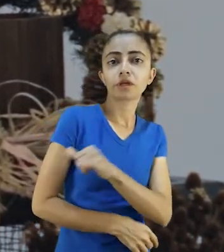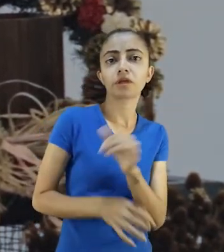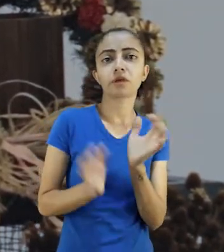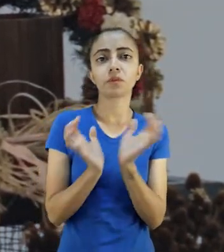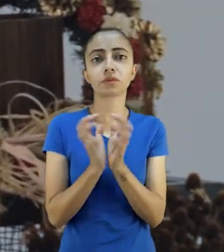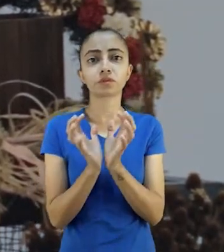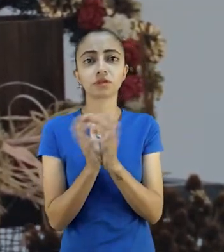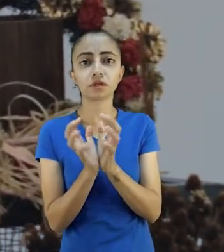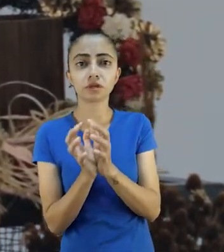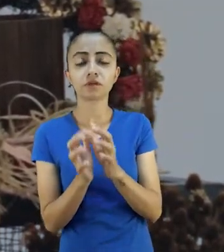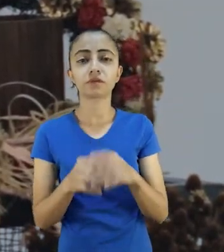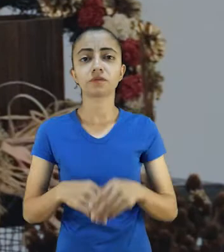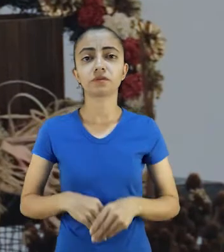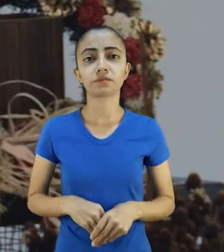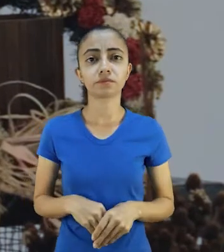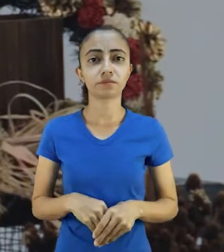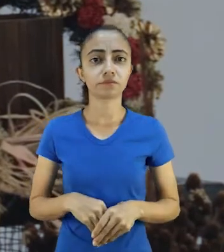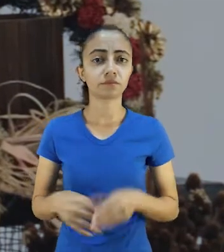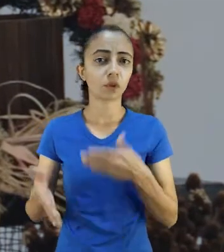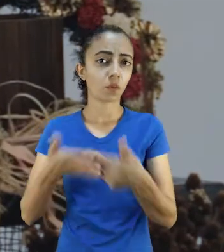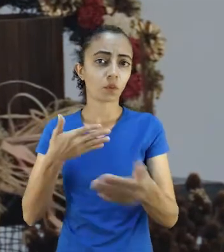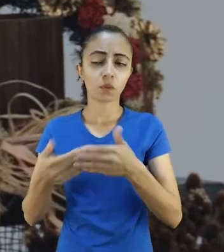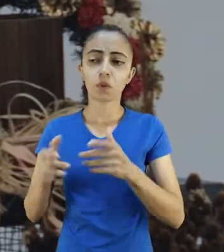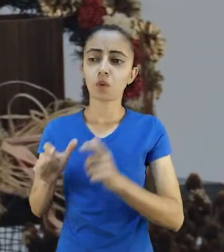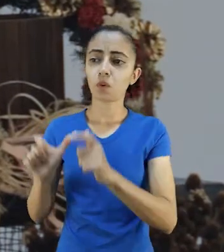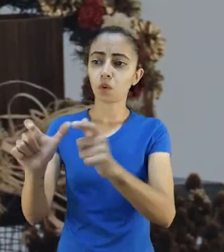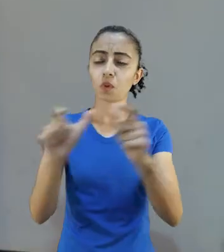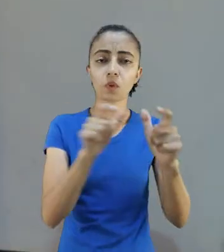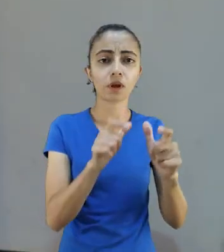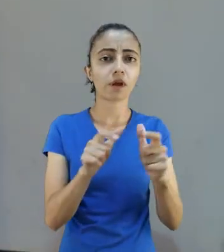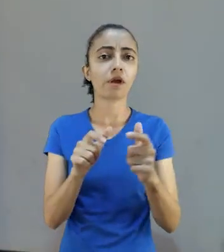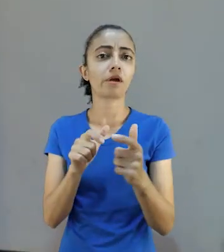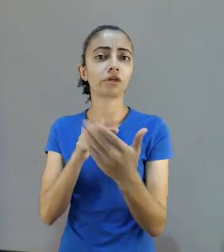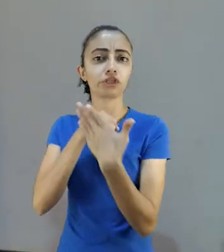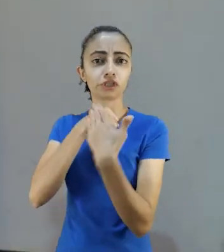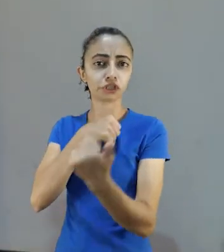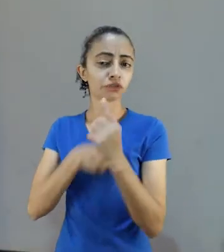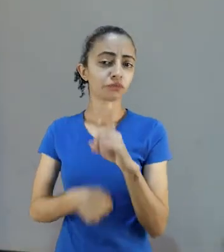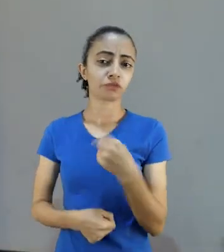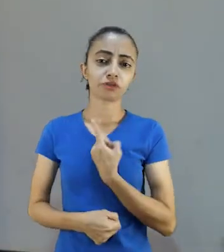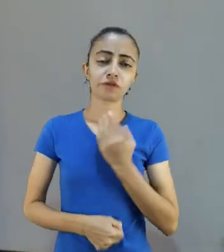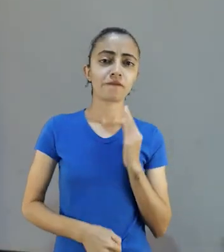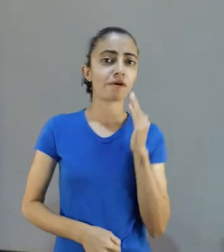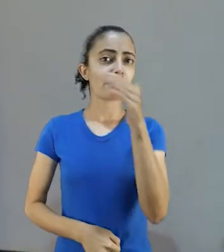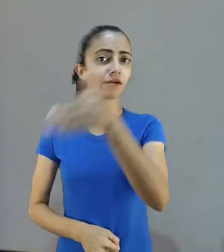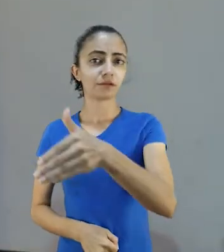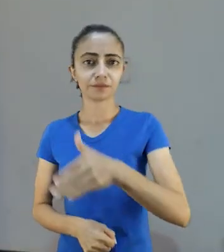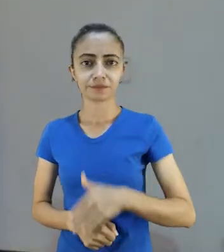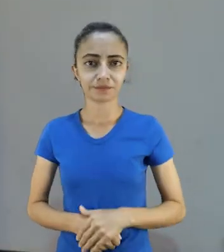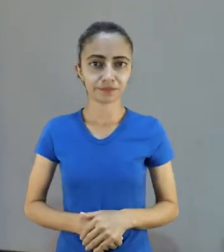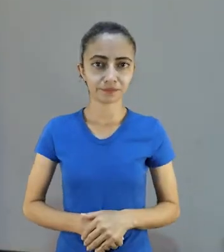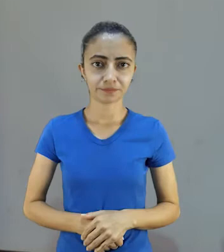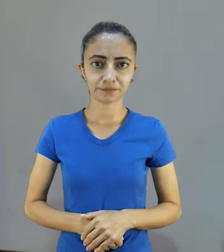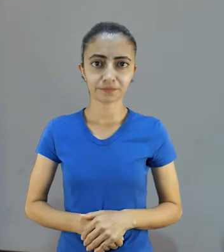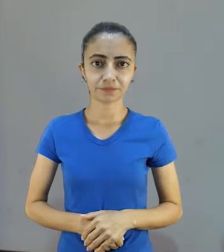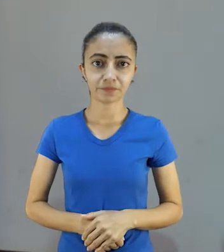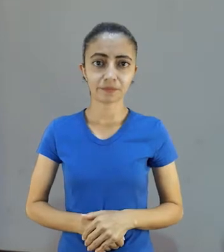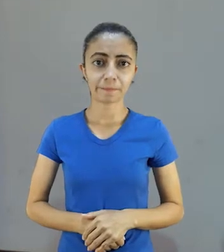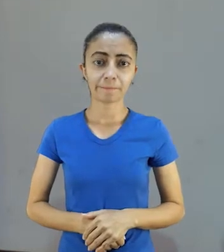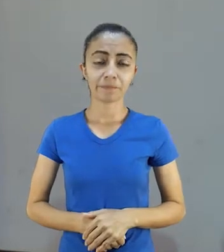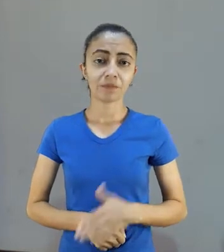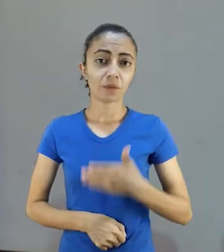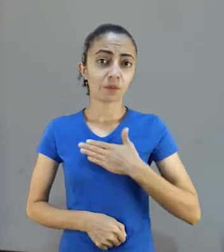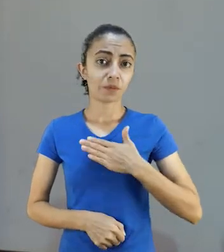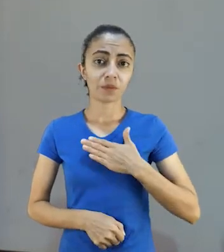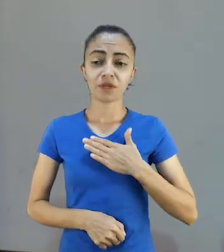Recife. Aonde eles chamarem, a gente tá indo. Para mim, tudo. Tudo porque eu criei